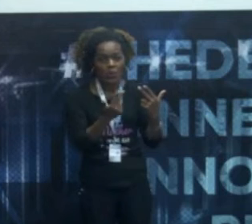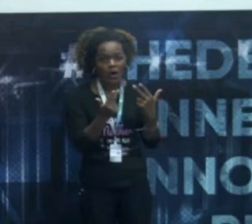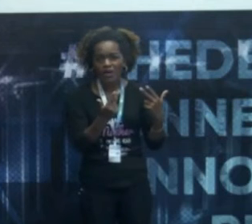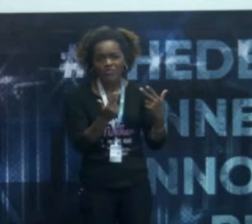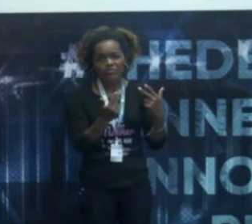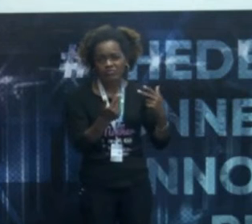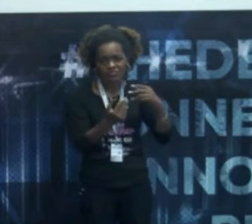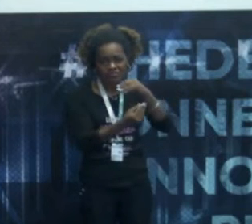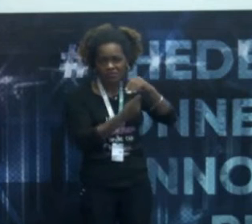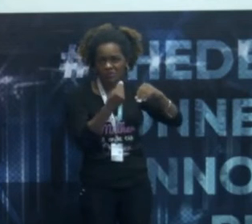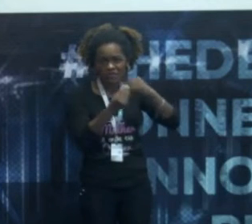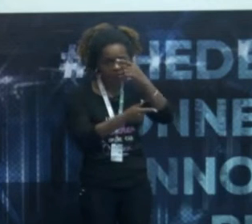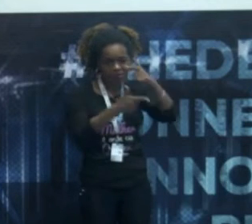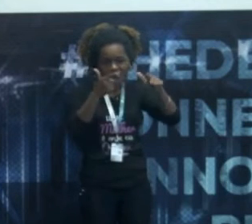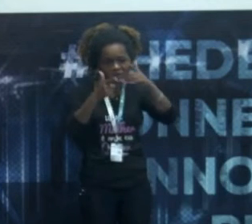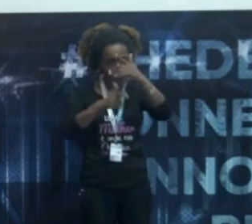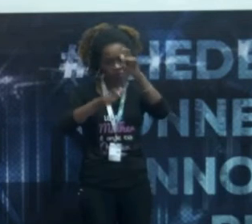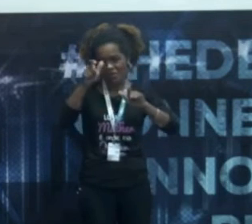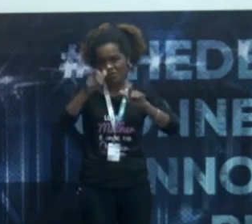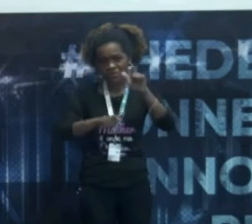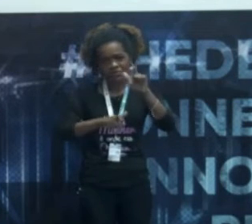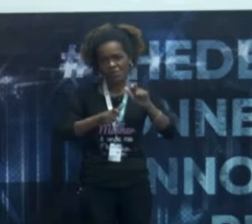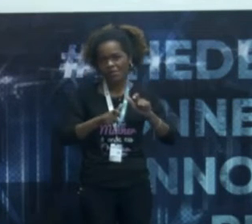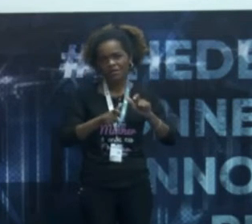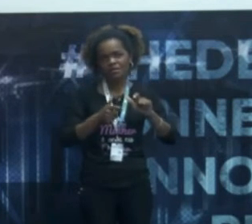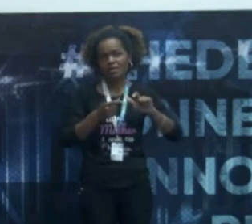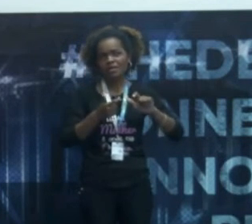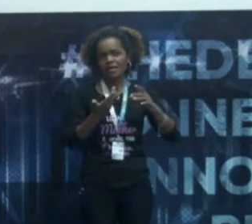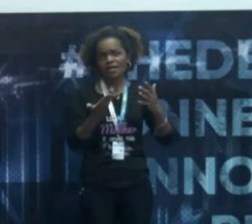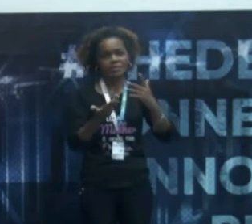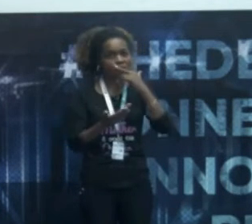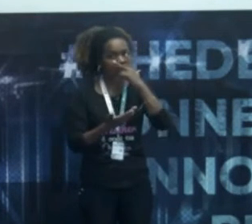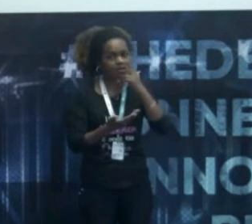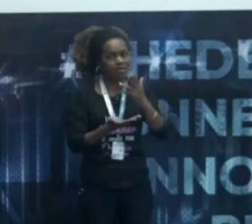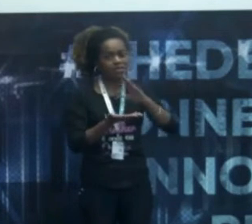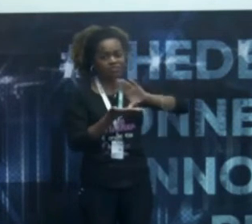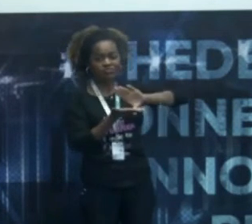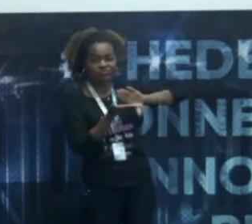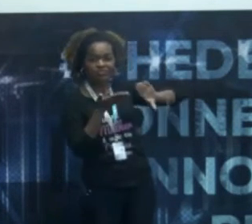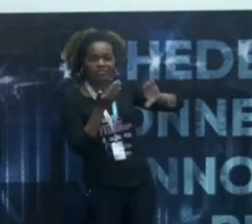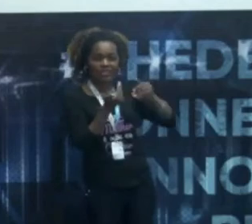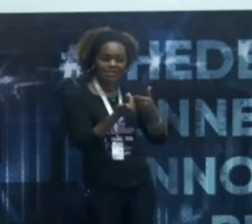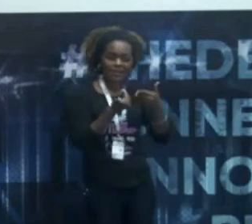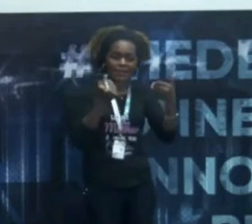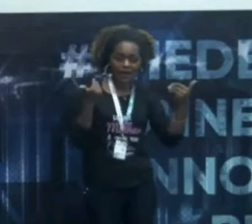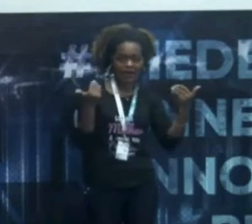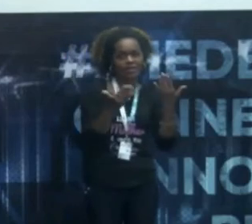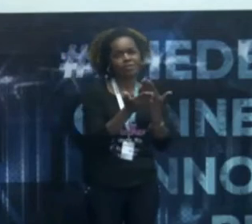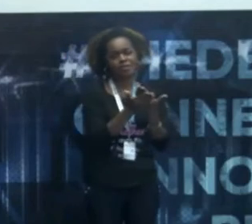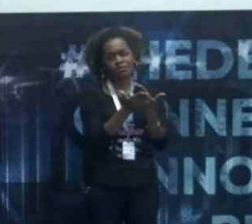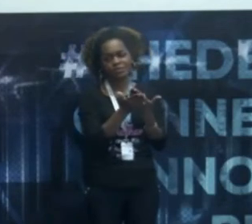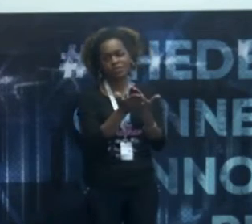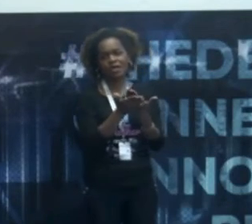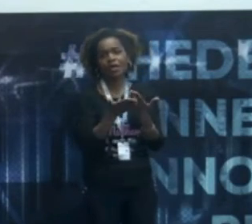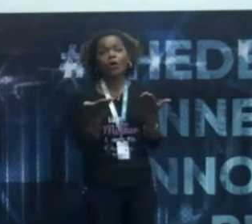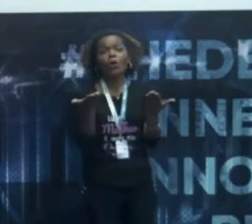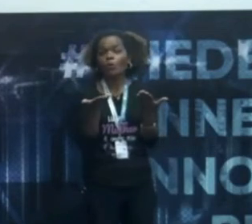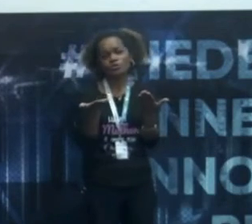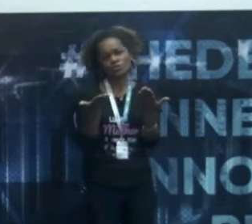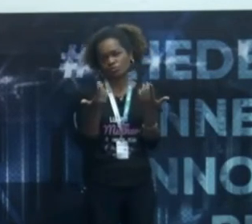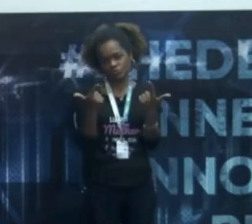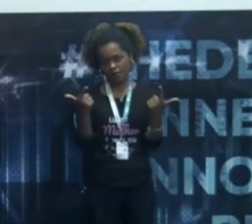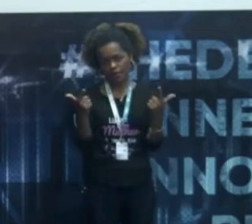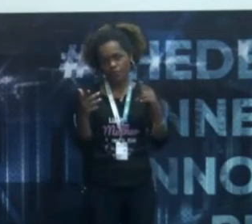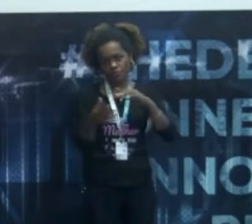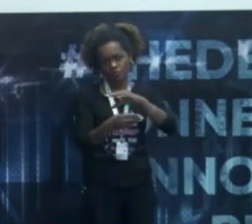Né? Então, isso também era uma coisa, não há inclusão, né? Por que as pessoas estão separadas ali para estudar? Por que isso? Hoje em dia, não. E aí, quando